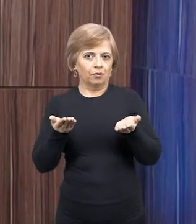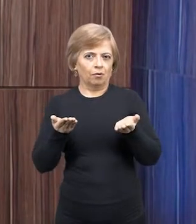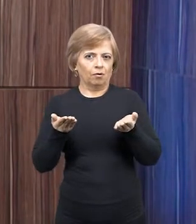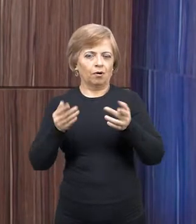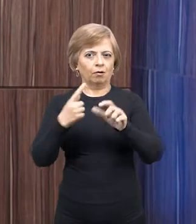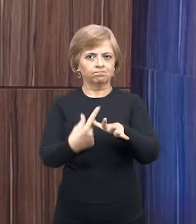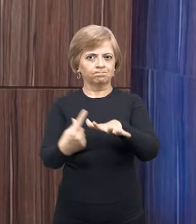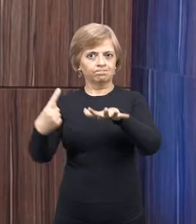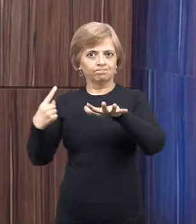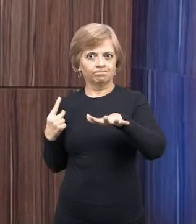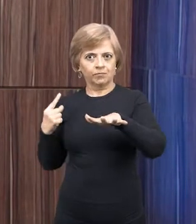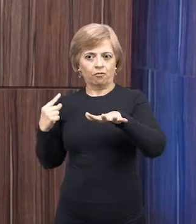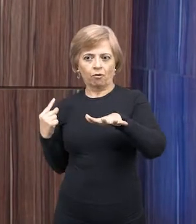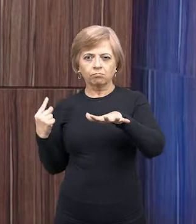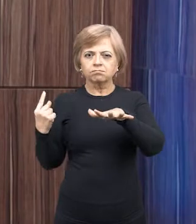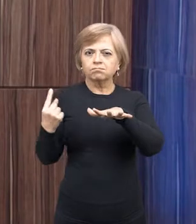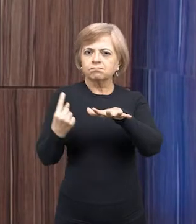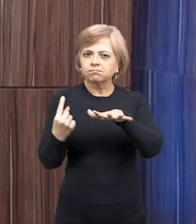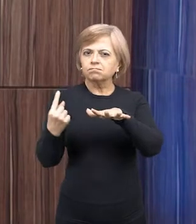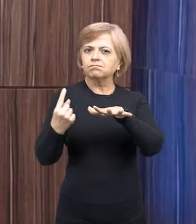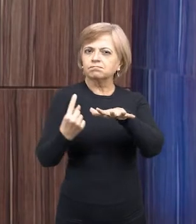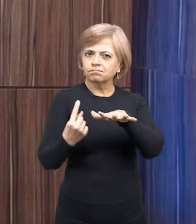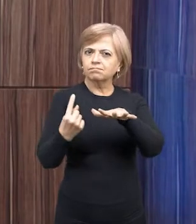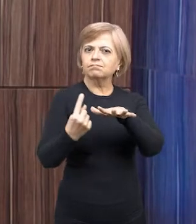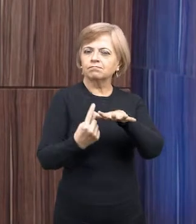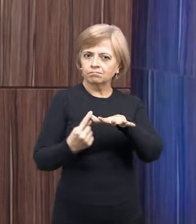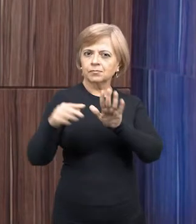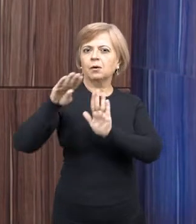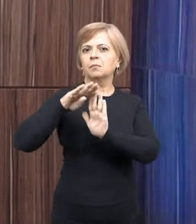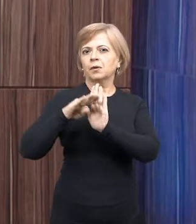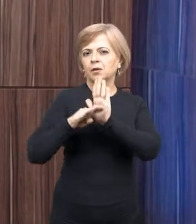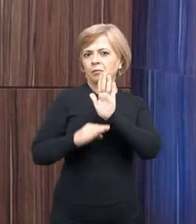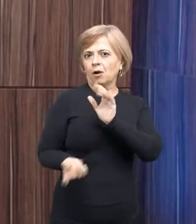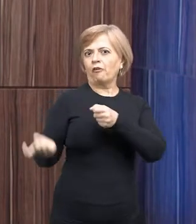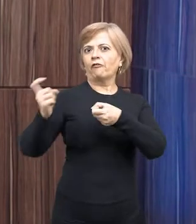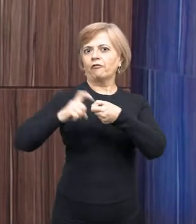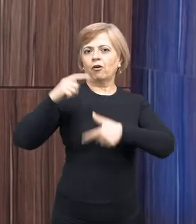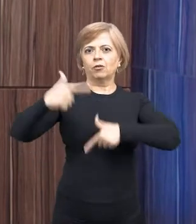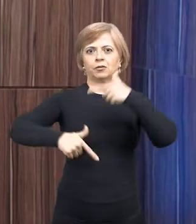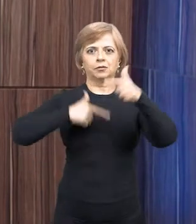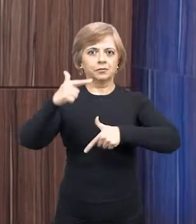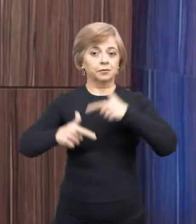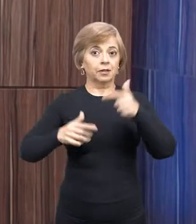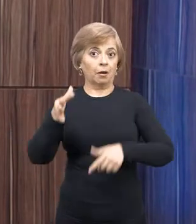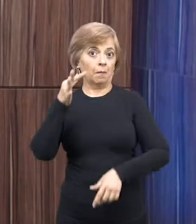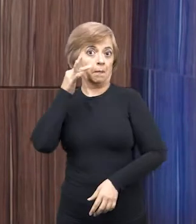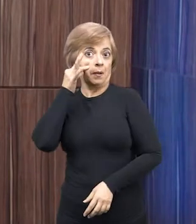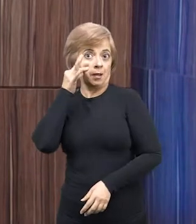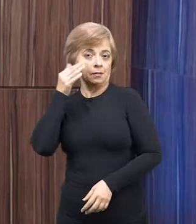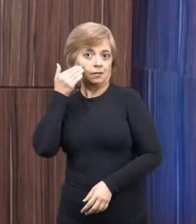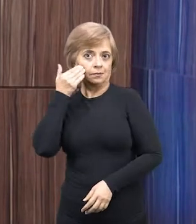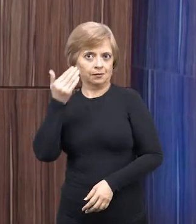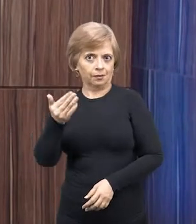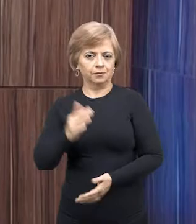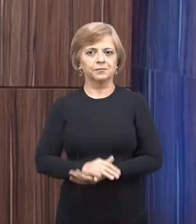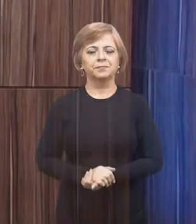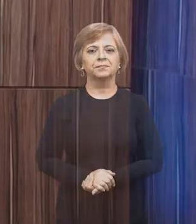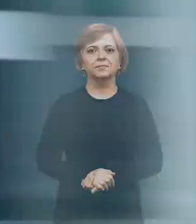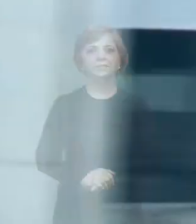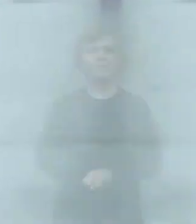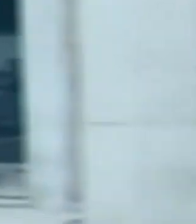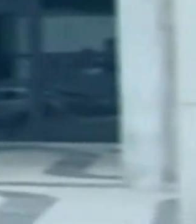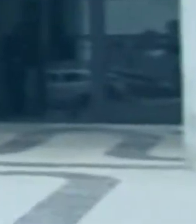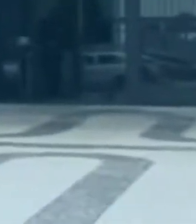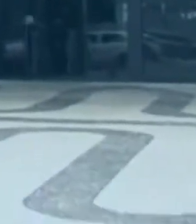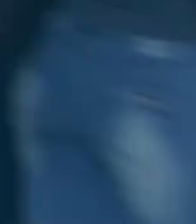a instituição estipulou o Plano de Retomada das Atividades Presenciais, o Plano RAP. Acompanhe.